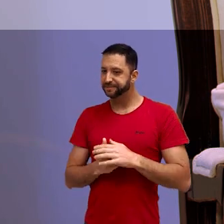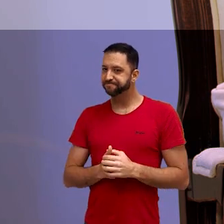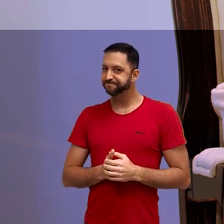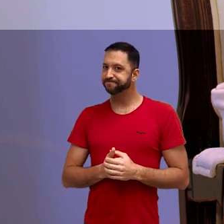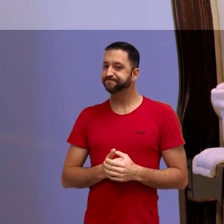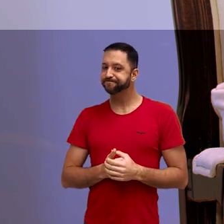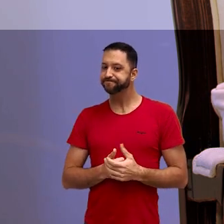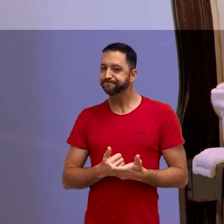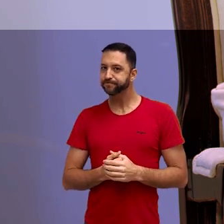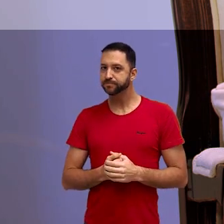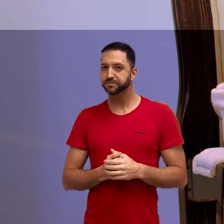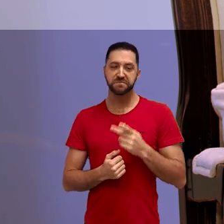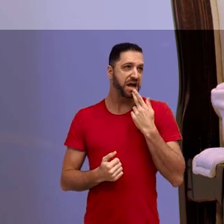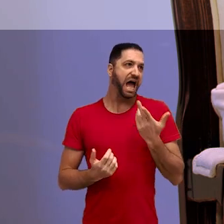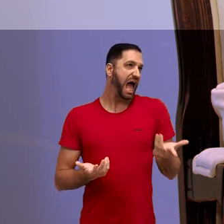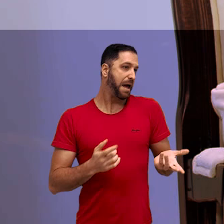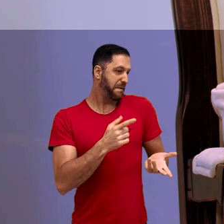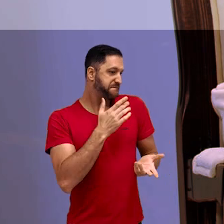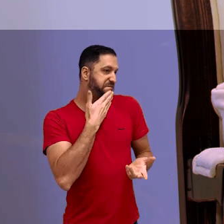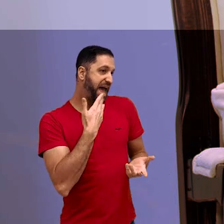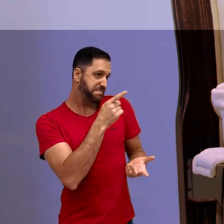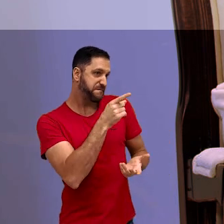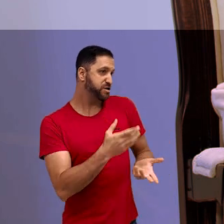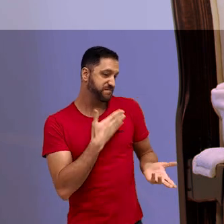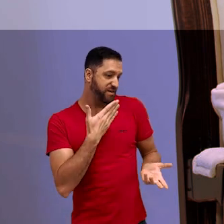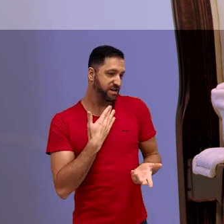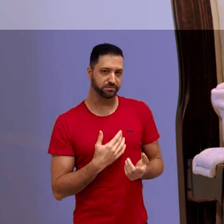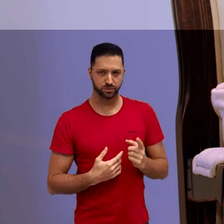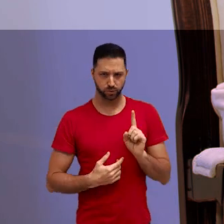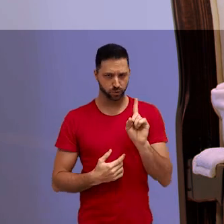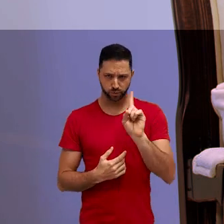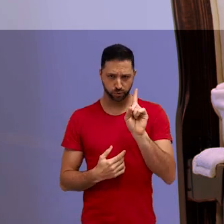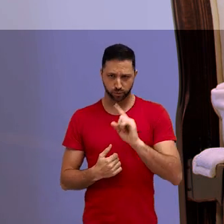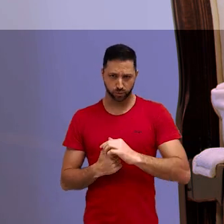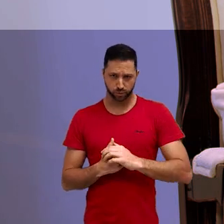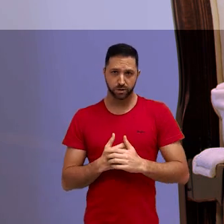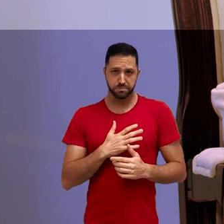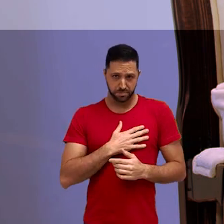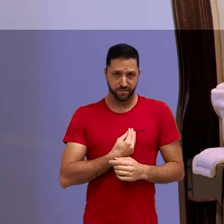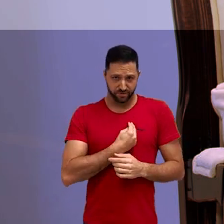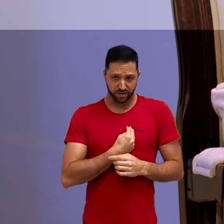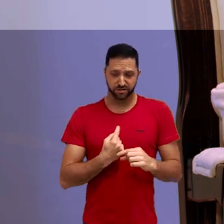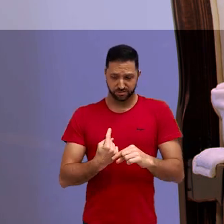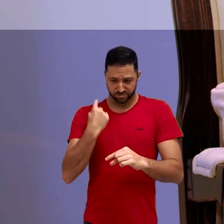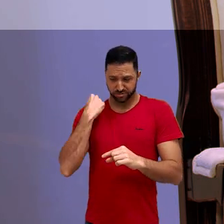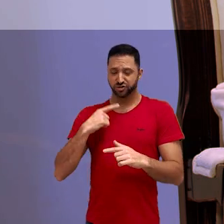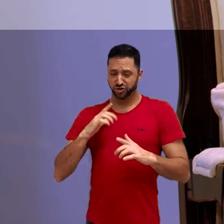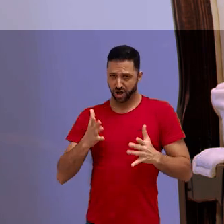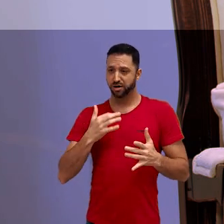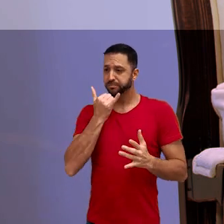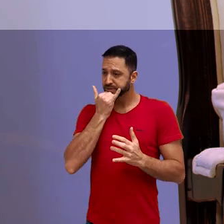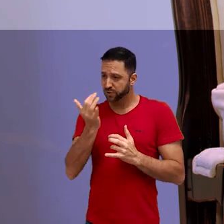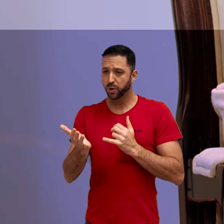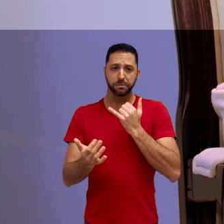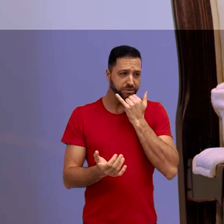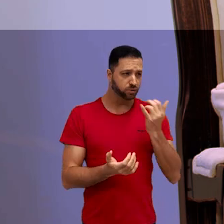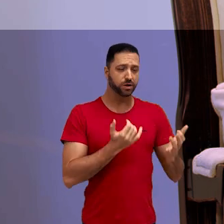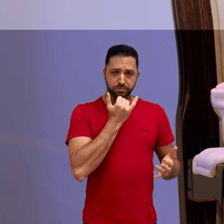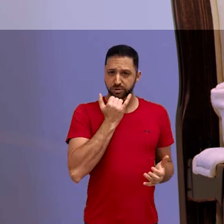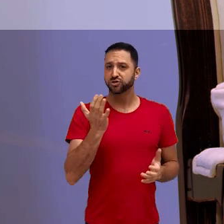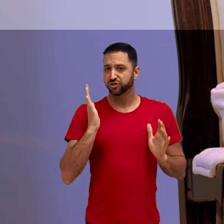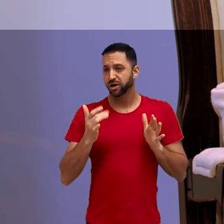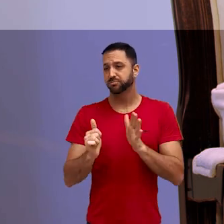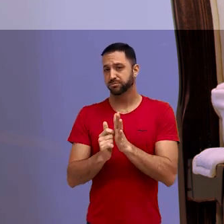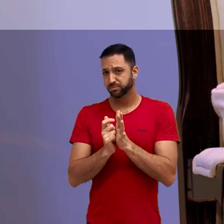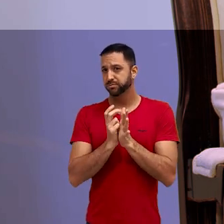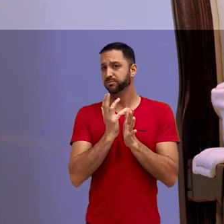nenhum. E eu não quero que você diga para mim e fale, ah, mas para você parece ser fácil. Eu sei que não é fácil. Eu também já perdoei muito